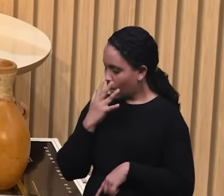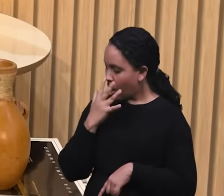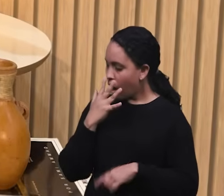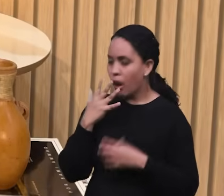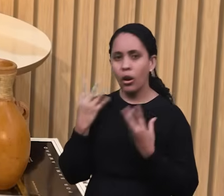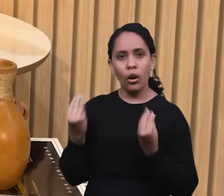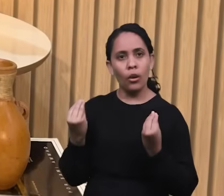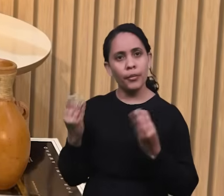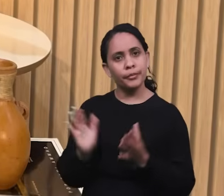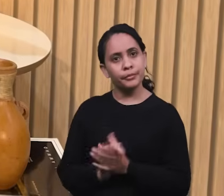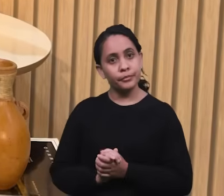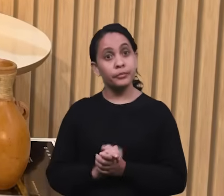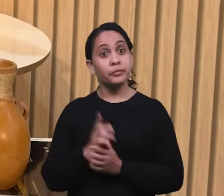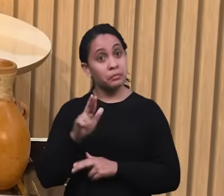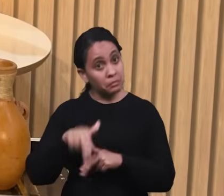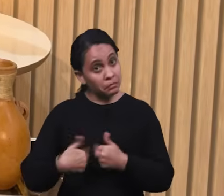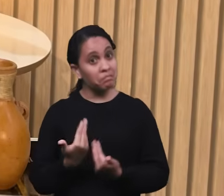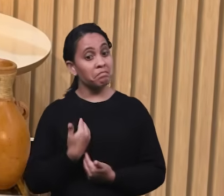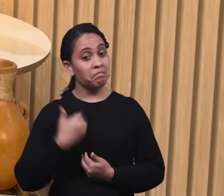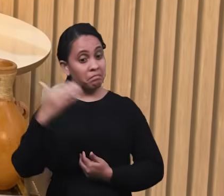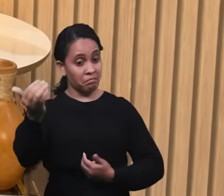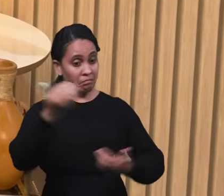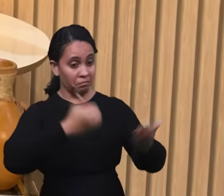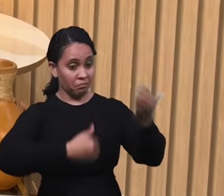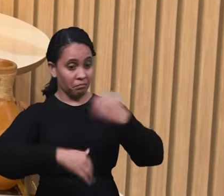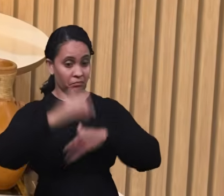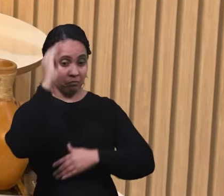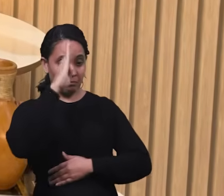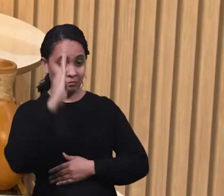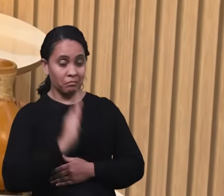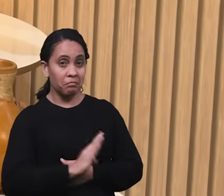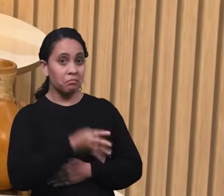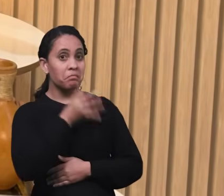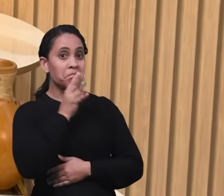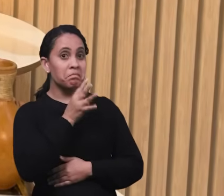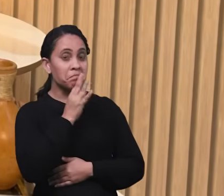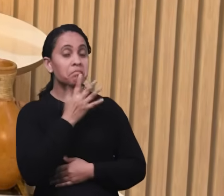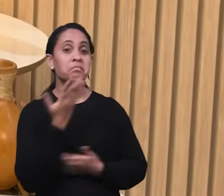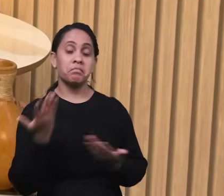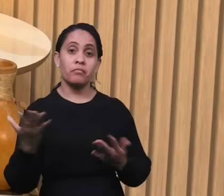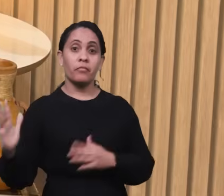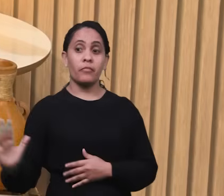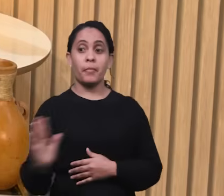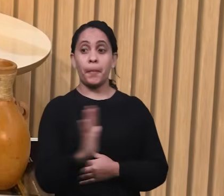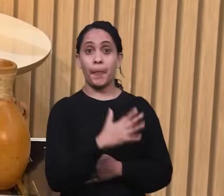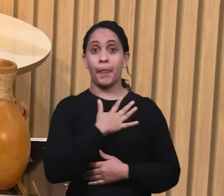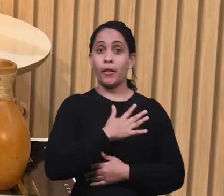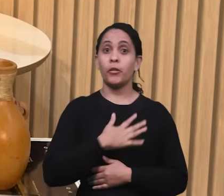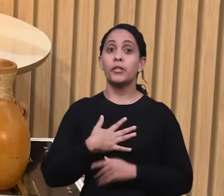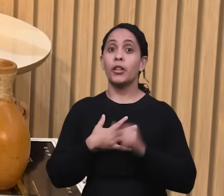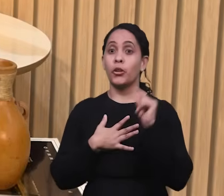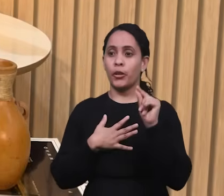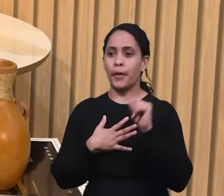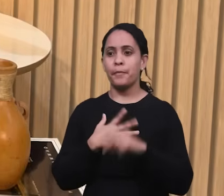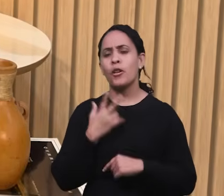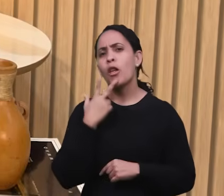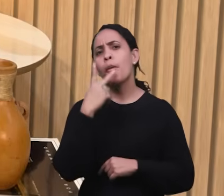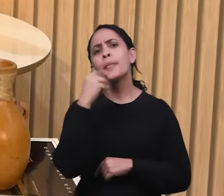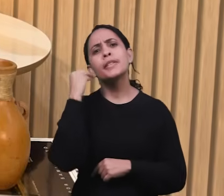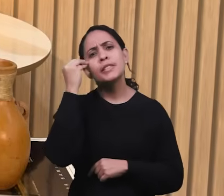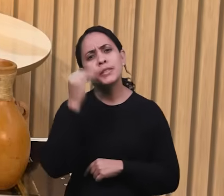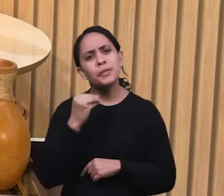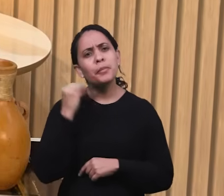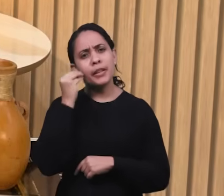vindo ao Brasil. E eu gostaria de contar uma experiência recente que nós tivemos com o